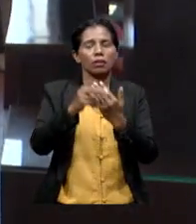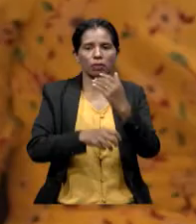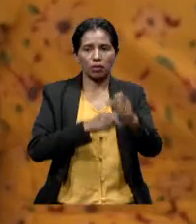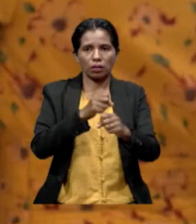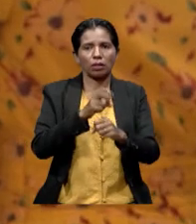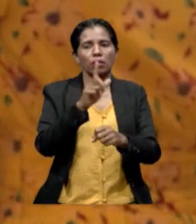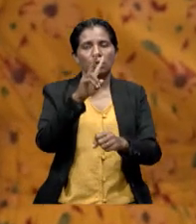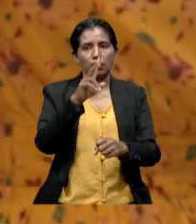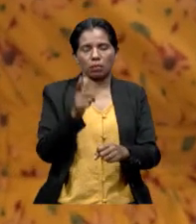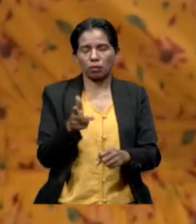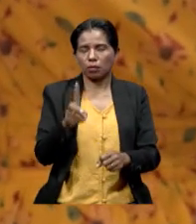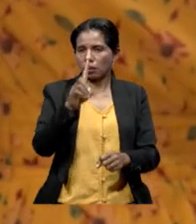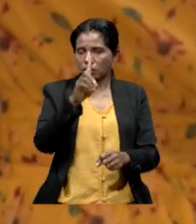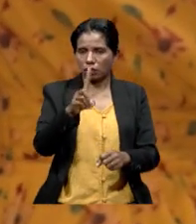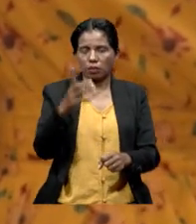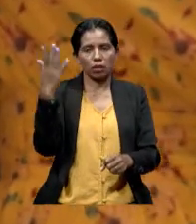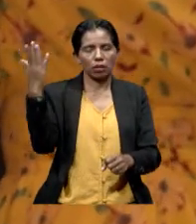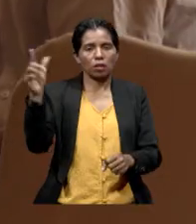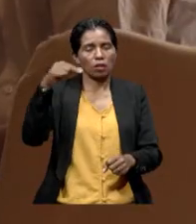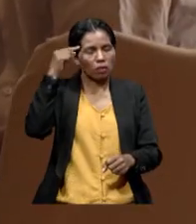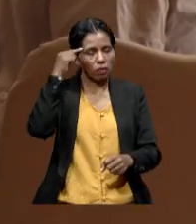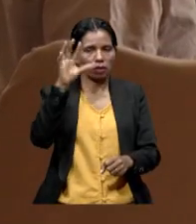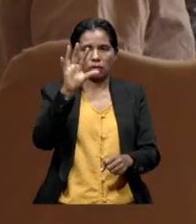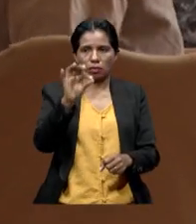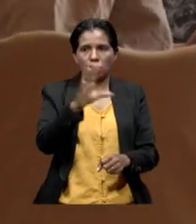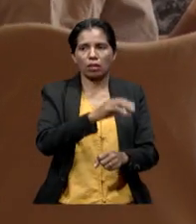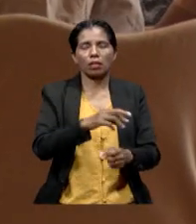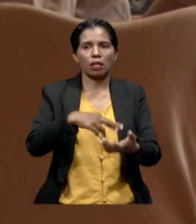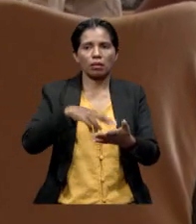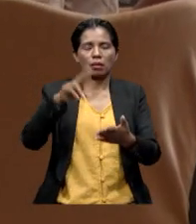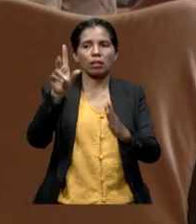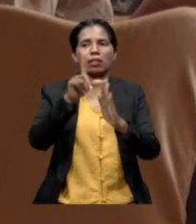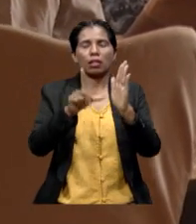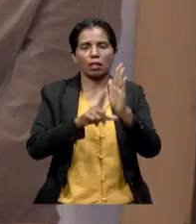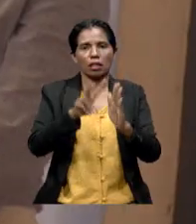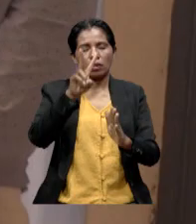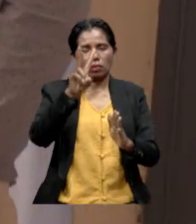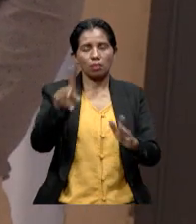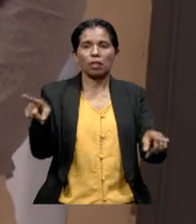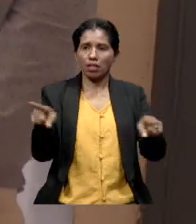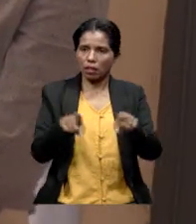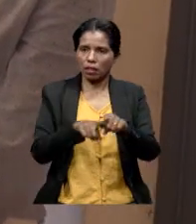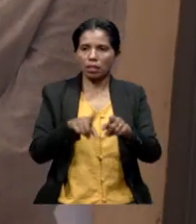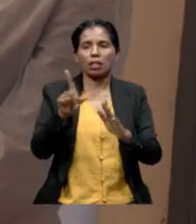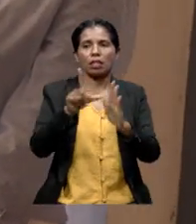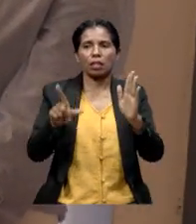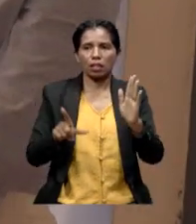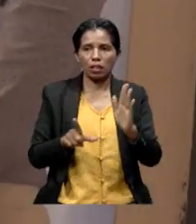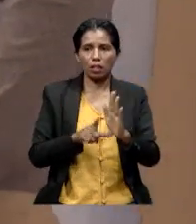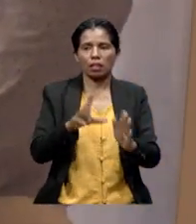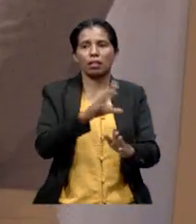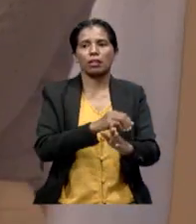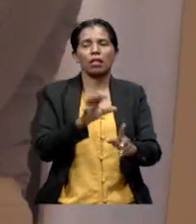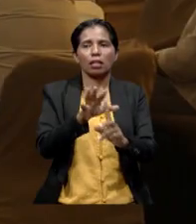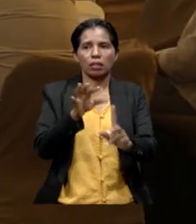rua Nulo Rasinida, e a mandato do governo da Walunian, aprova ona lei rua Macanesan, lei poder local, no lei